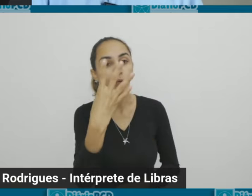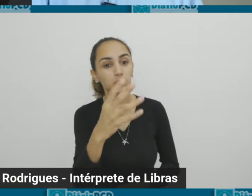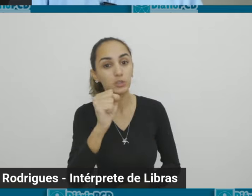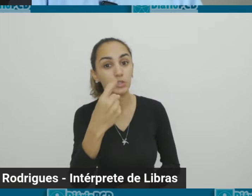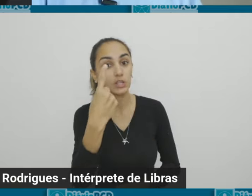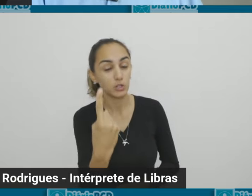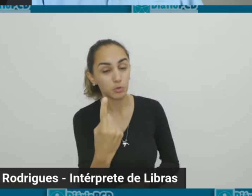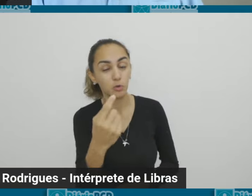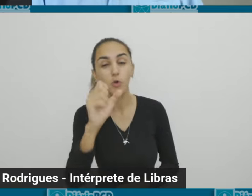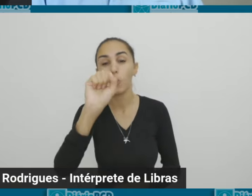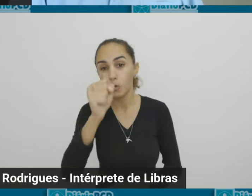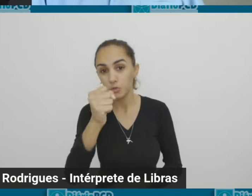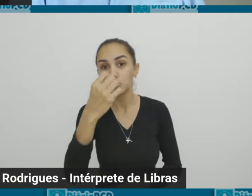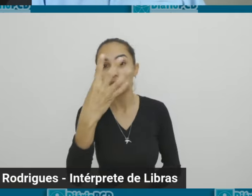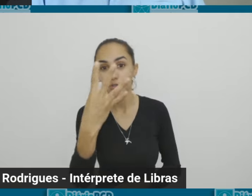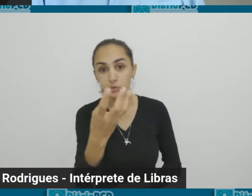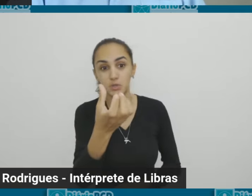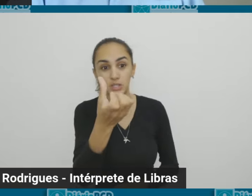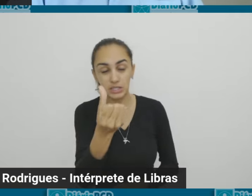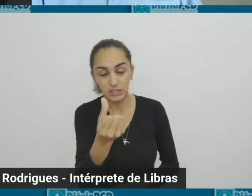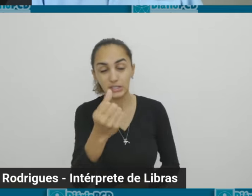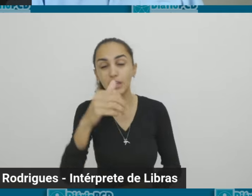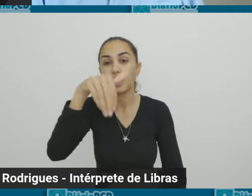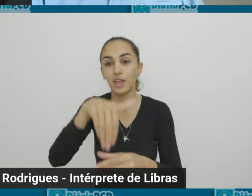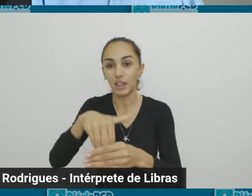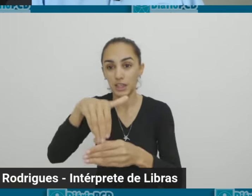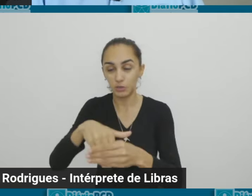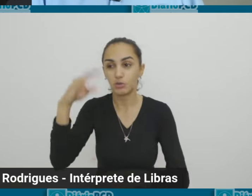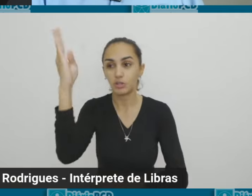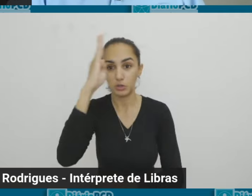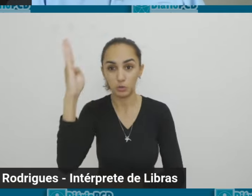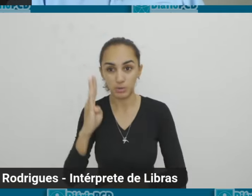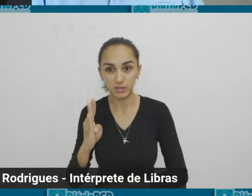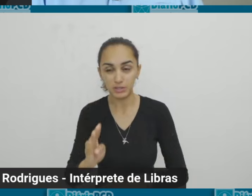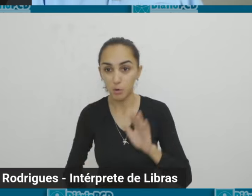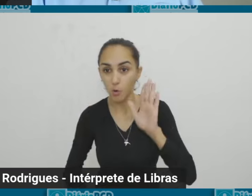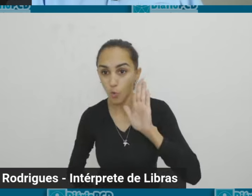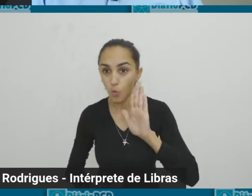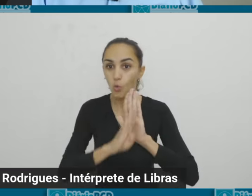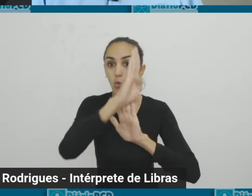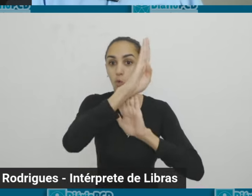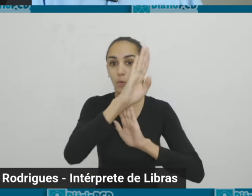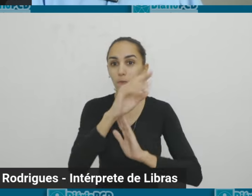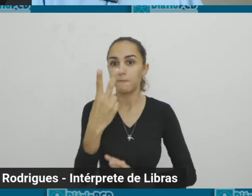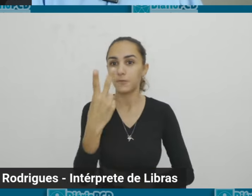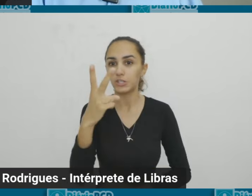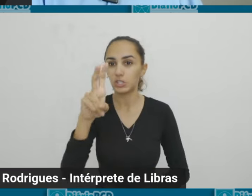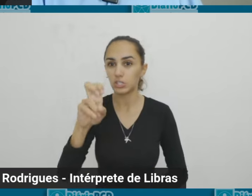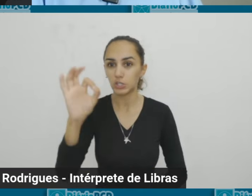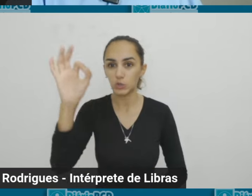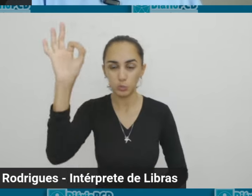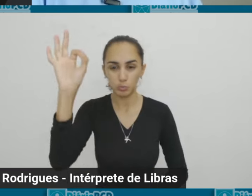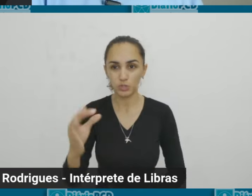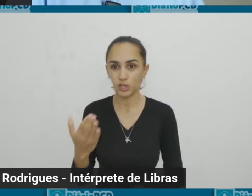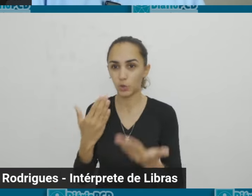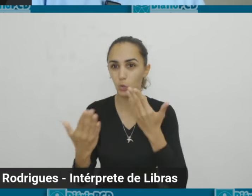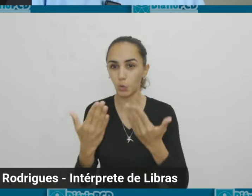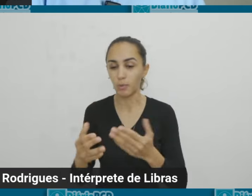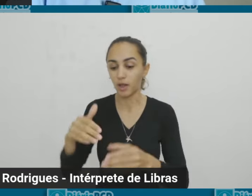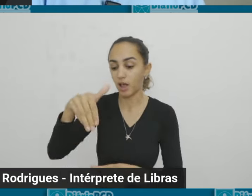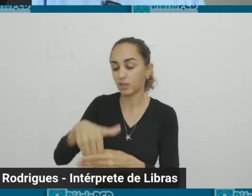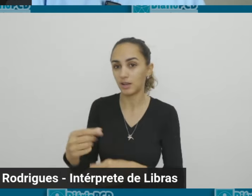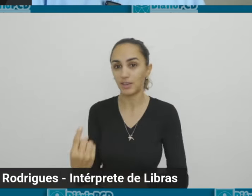1.451.846 eleitores com deficiência em todo o Brasil. Um crescimento de 25% do eleitorado em relação às eleições de 2020.